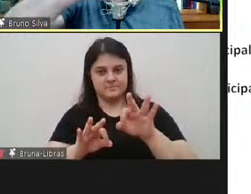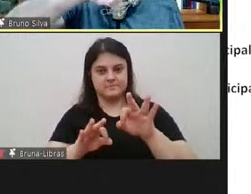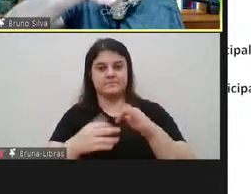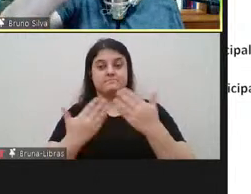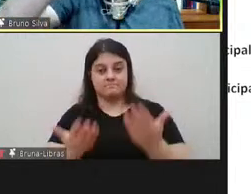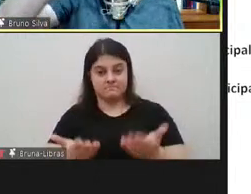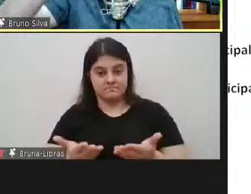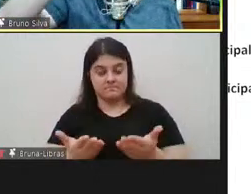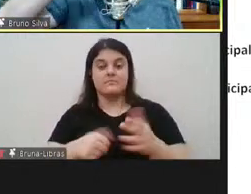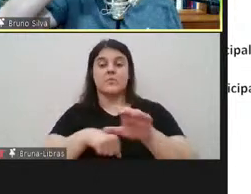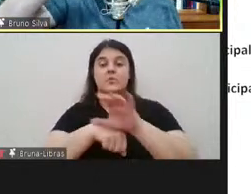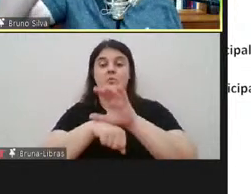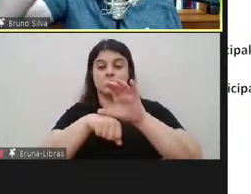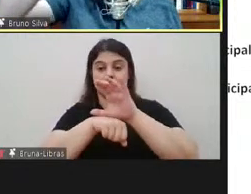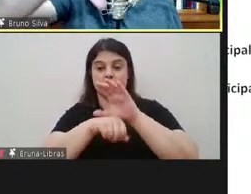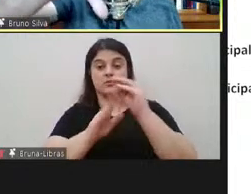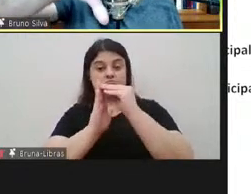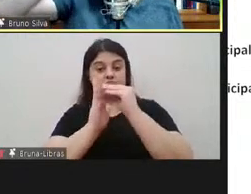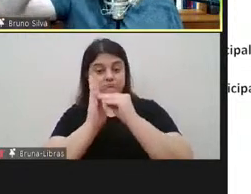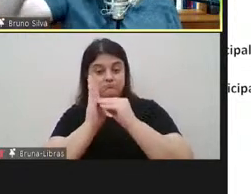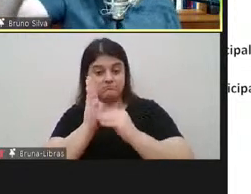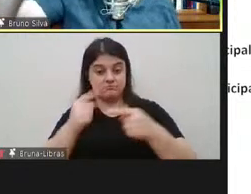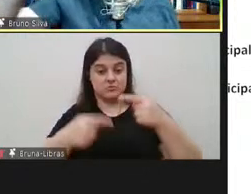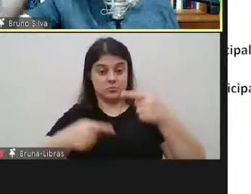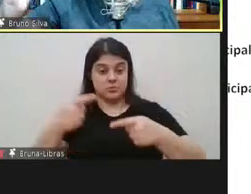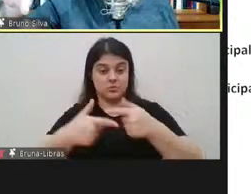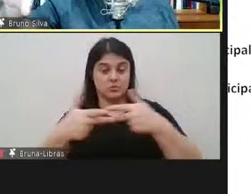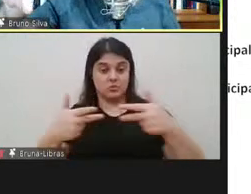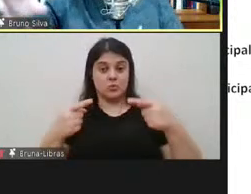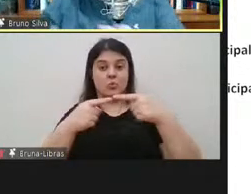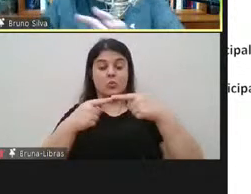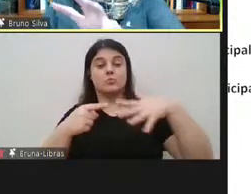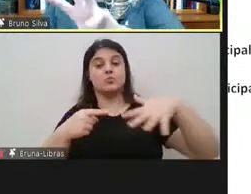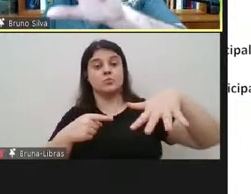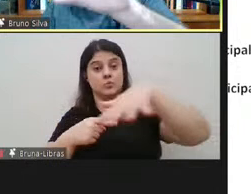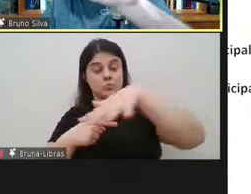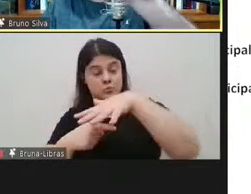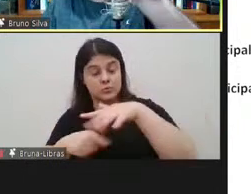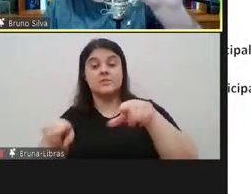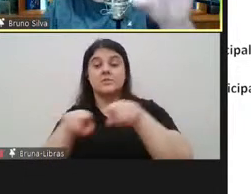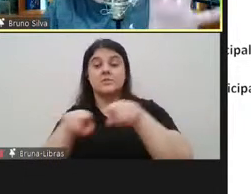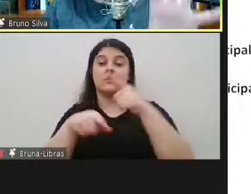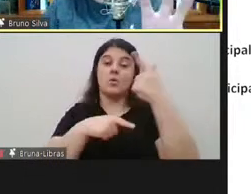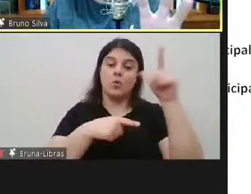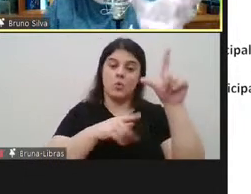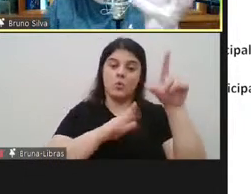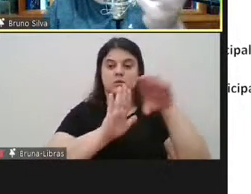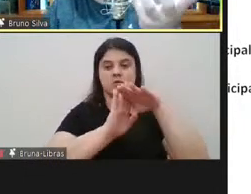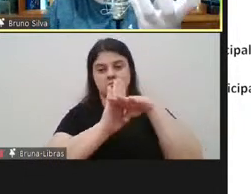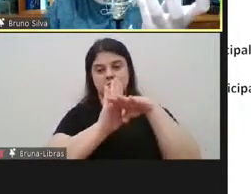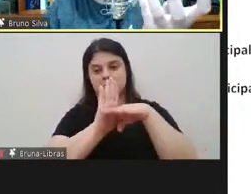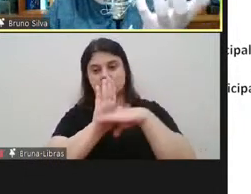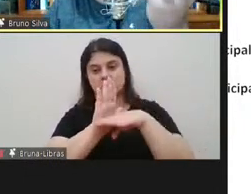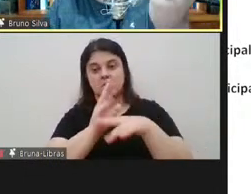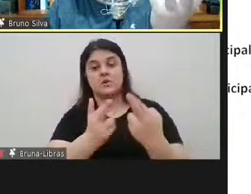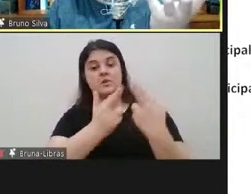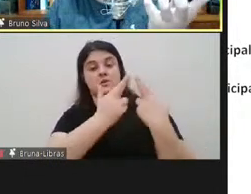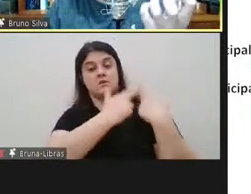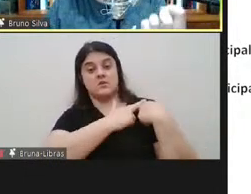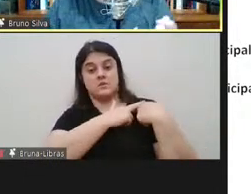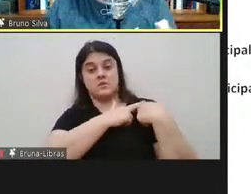a constituição estabeleceu certas políticas com caráter universalista e estabeleceu outras políticas que são de